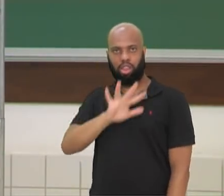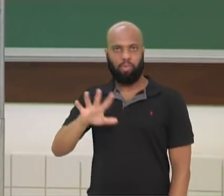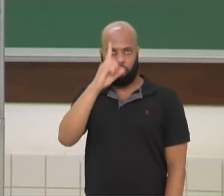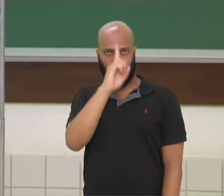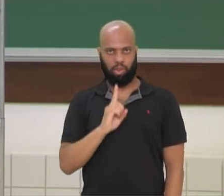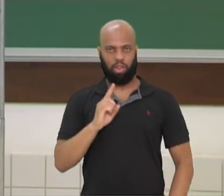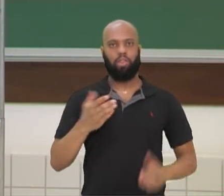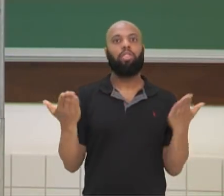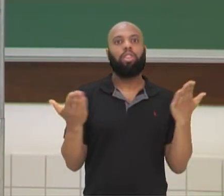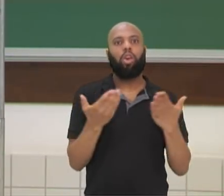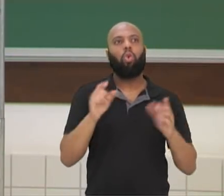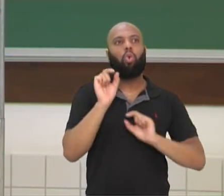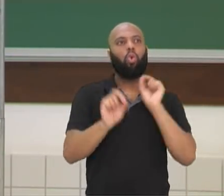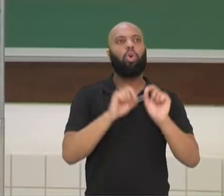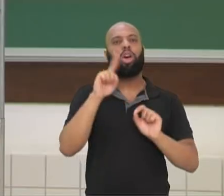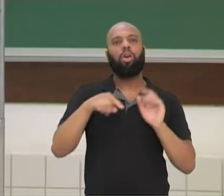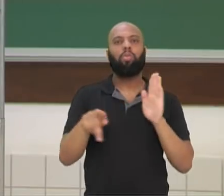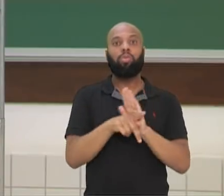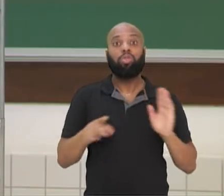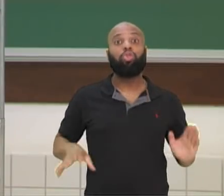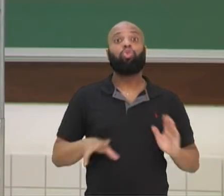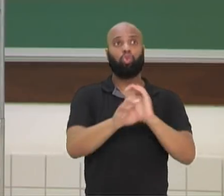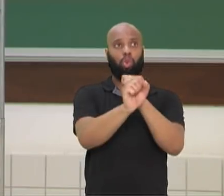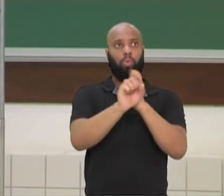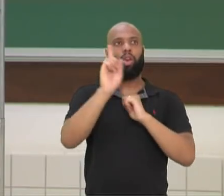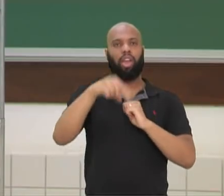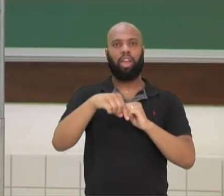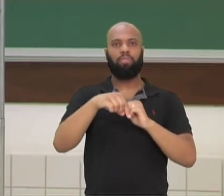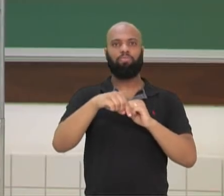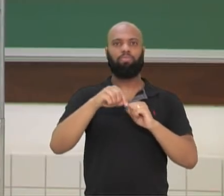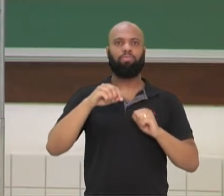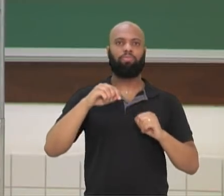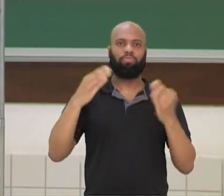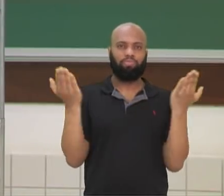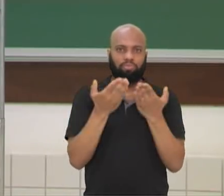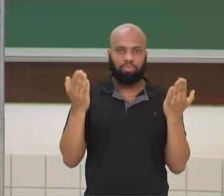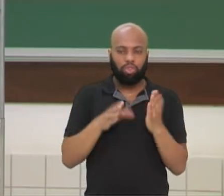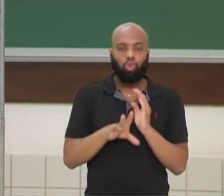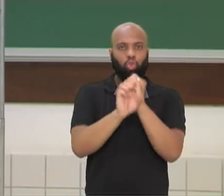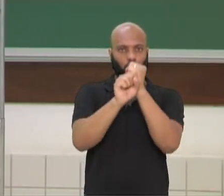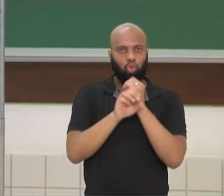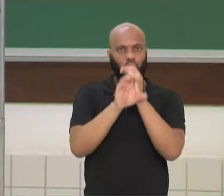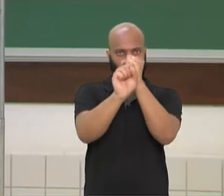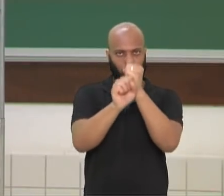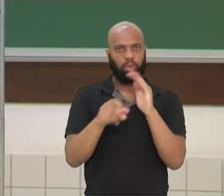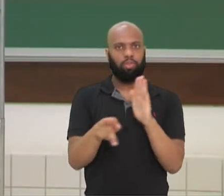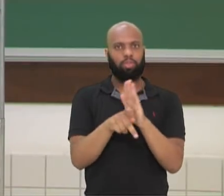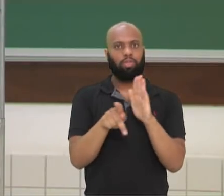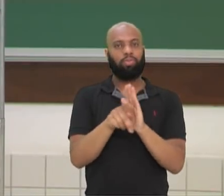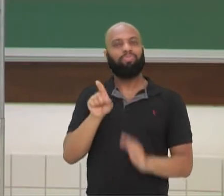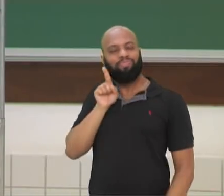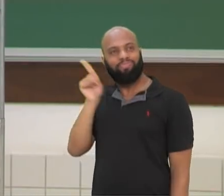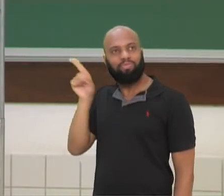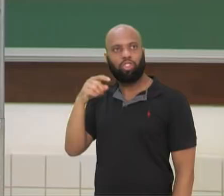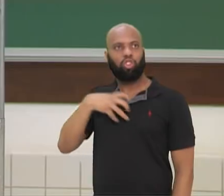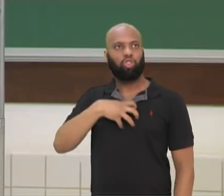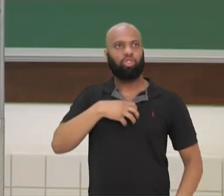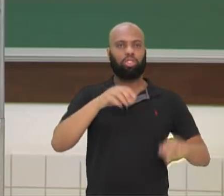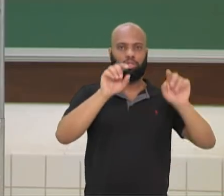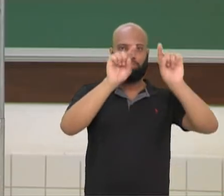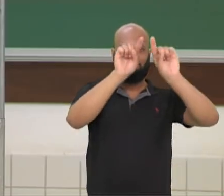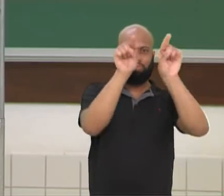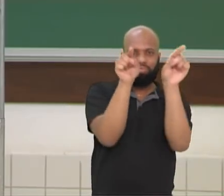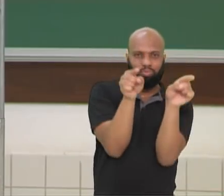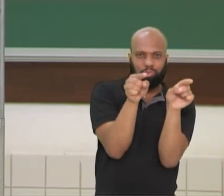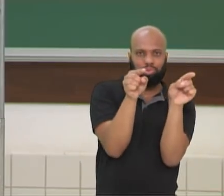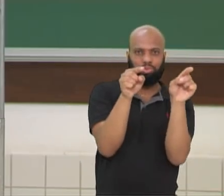Agora nós vamos falar de cubo da soma. Chegamos no assunto principal, que é esse produto notável, o cubo da soma. Nós já falamos